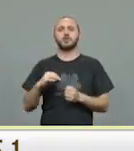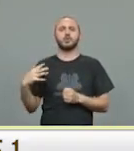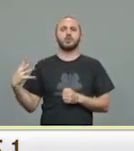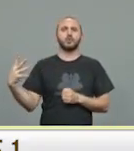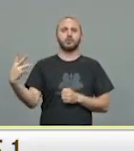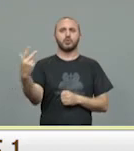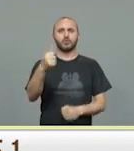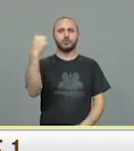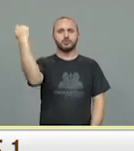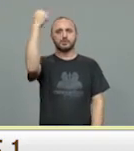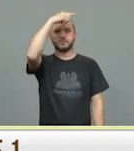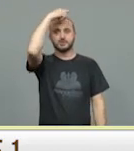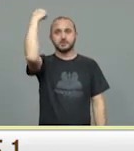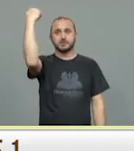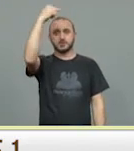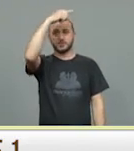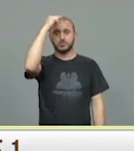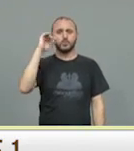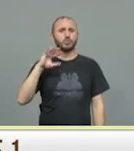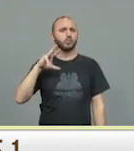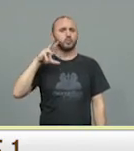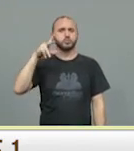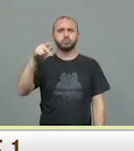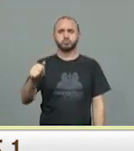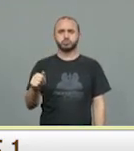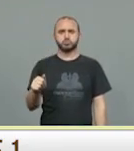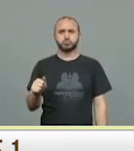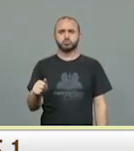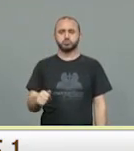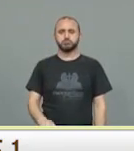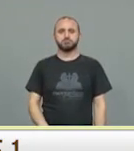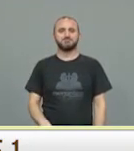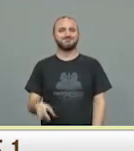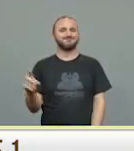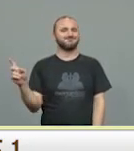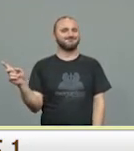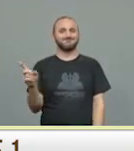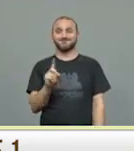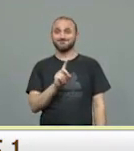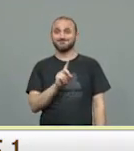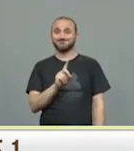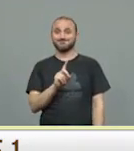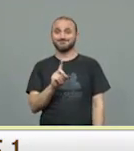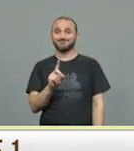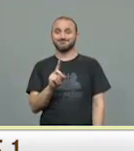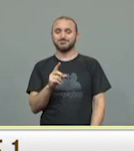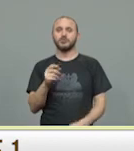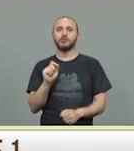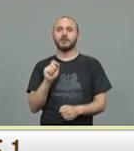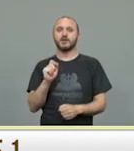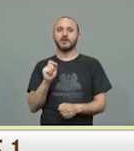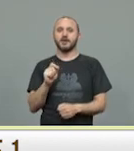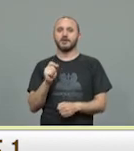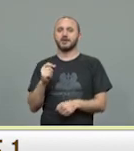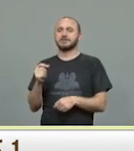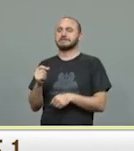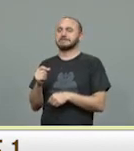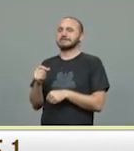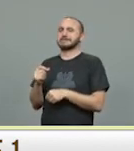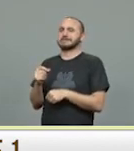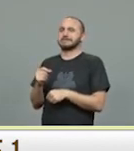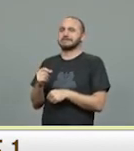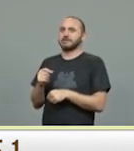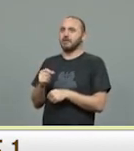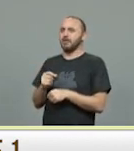todos os méritos dos santos que não sucumbiram diante